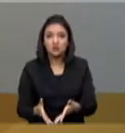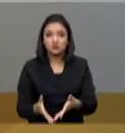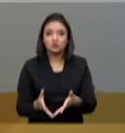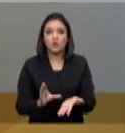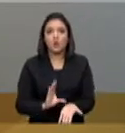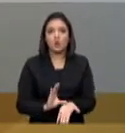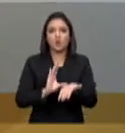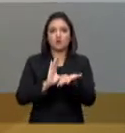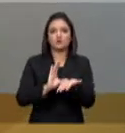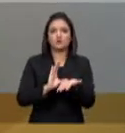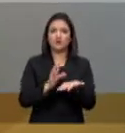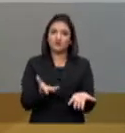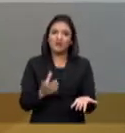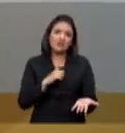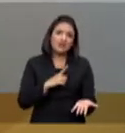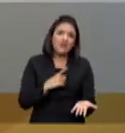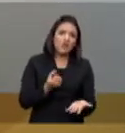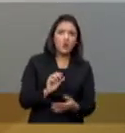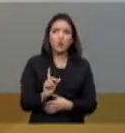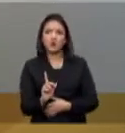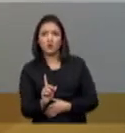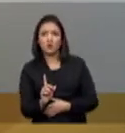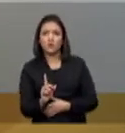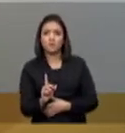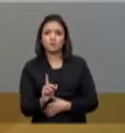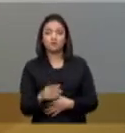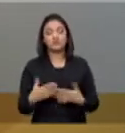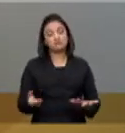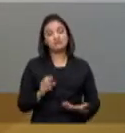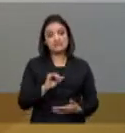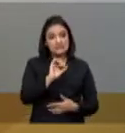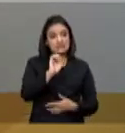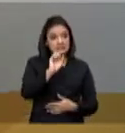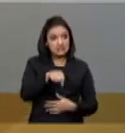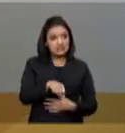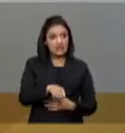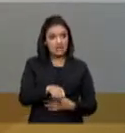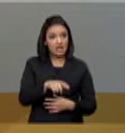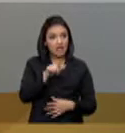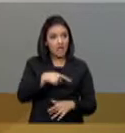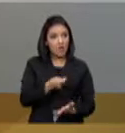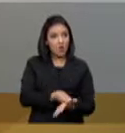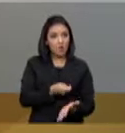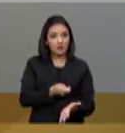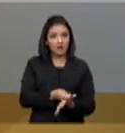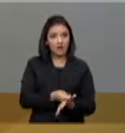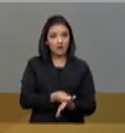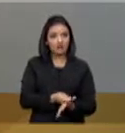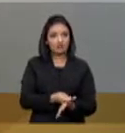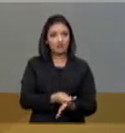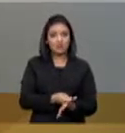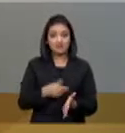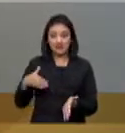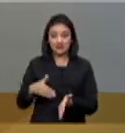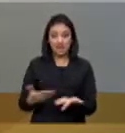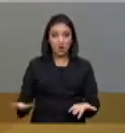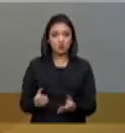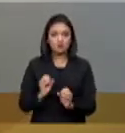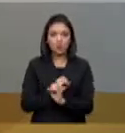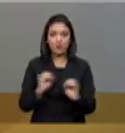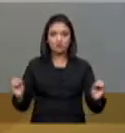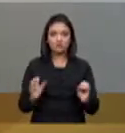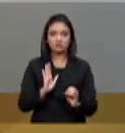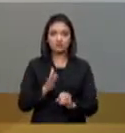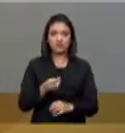isso não foi feito, há uma inconstitucionalidade. Se não era dever, eu diria, nem competência, ou